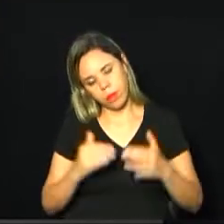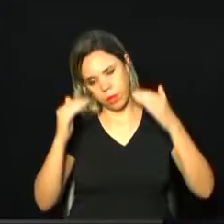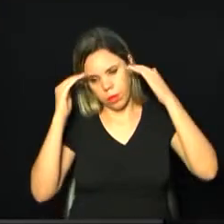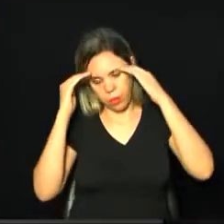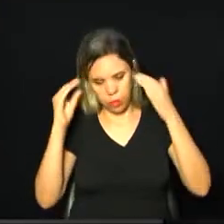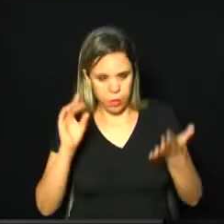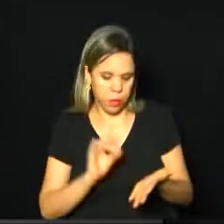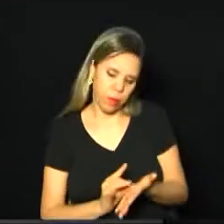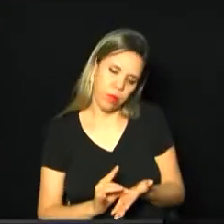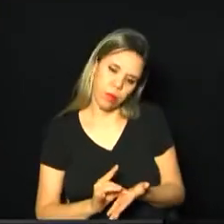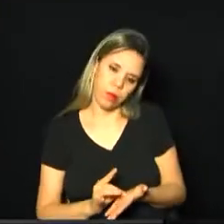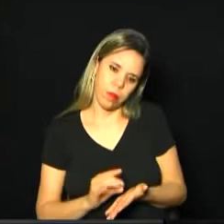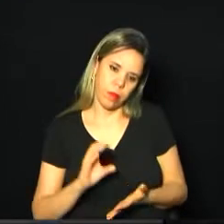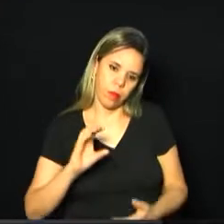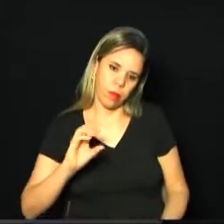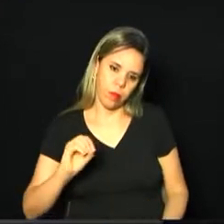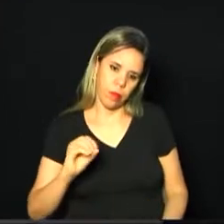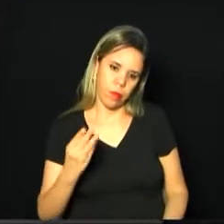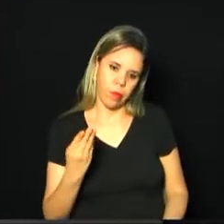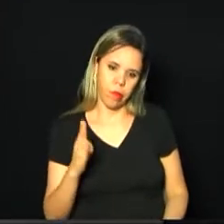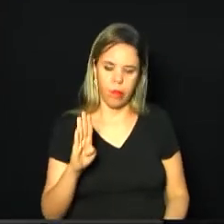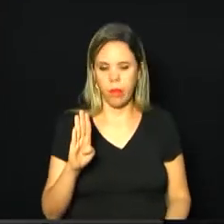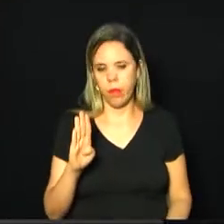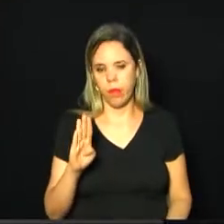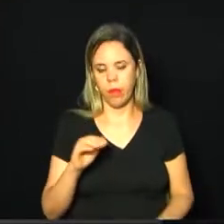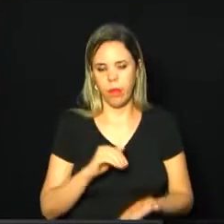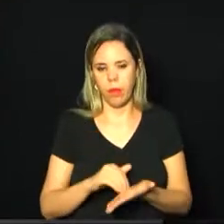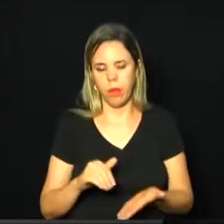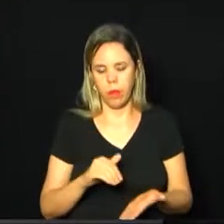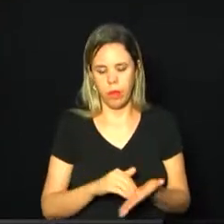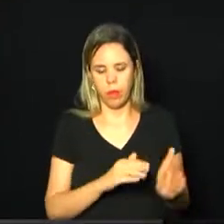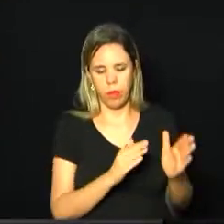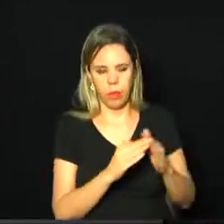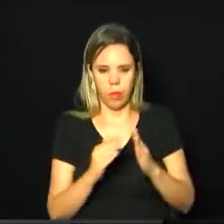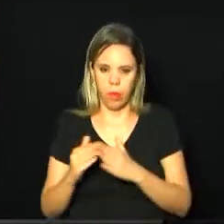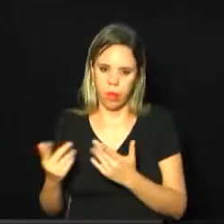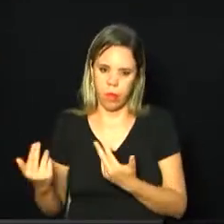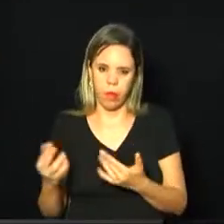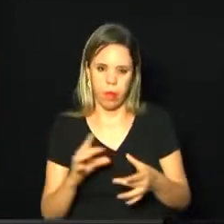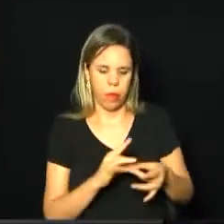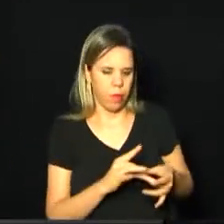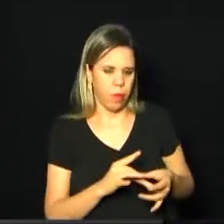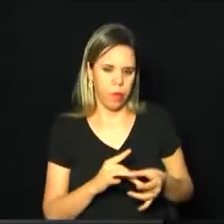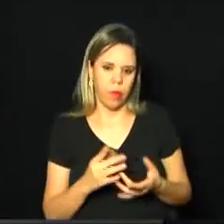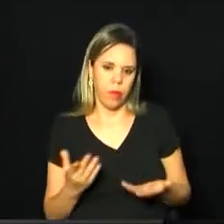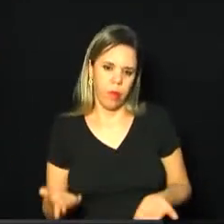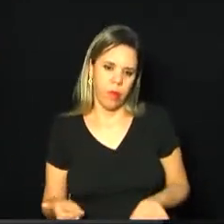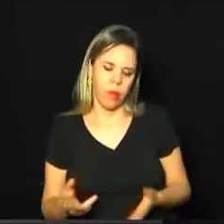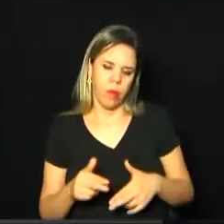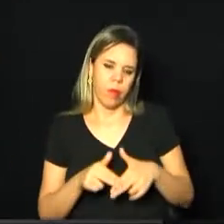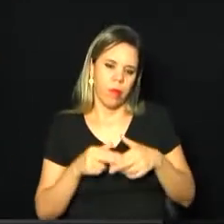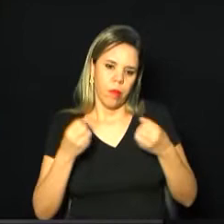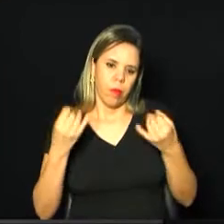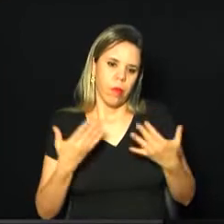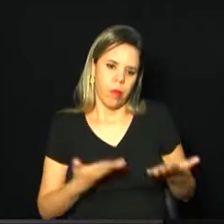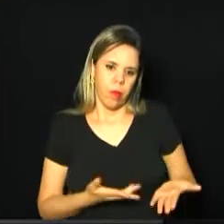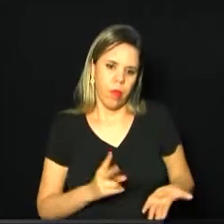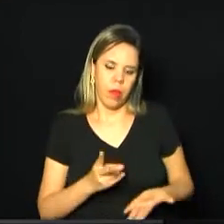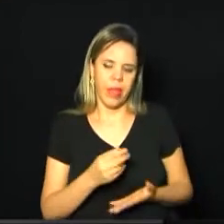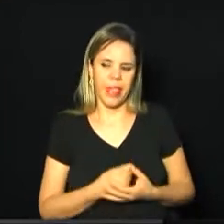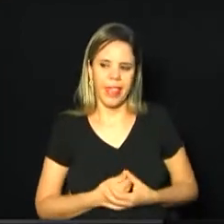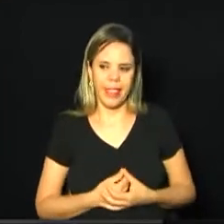o real da Cohab a Secretaria de Habitação então é justificável que se